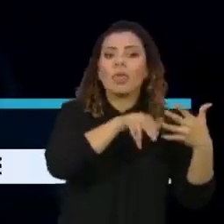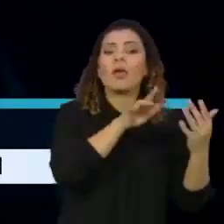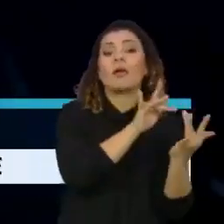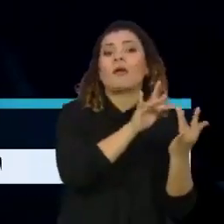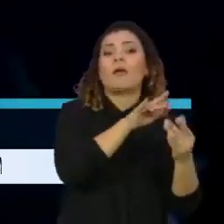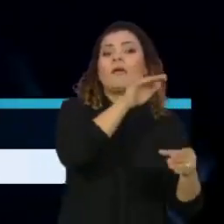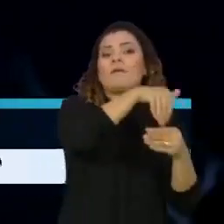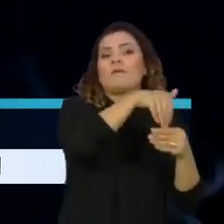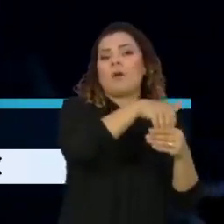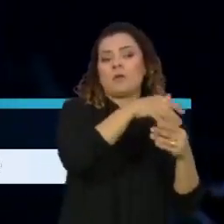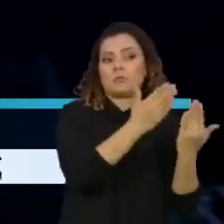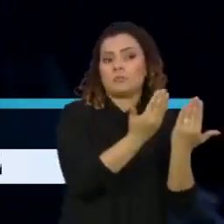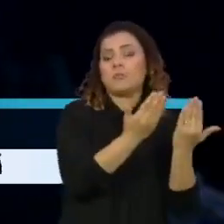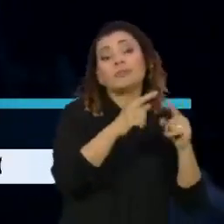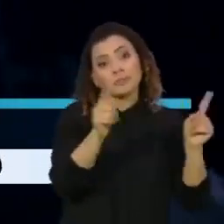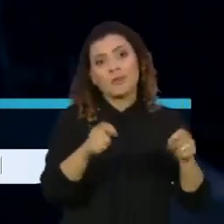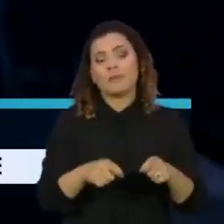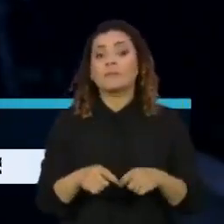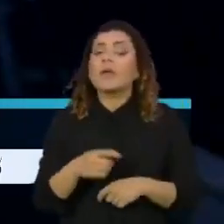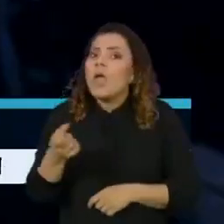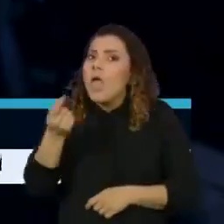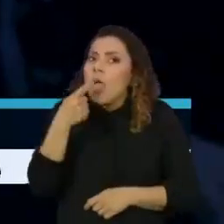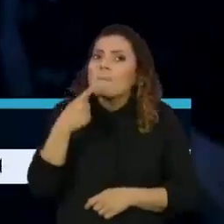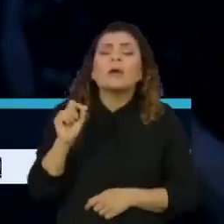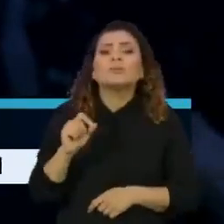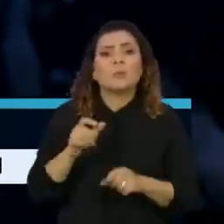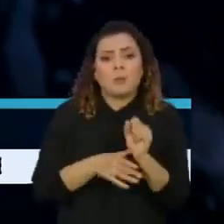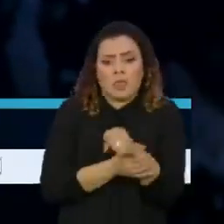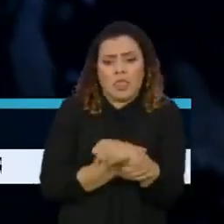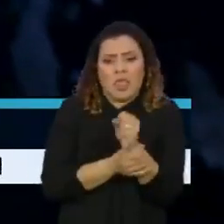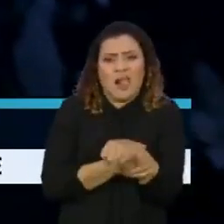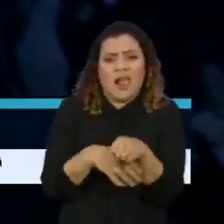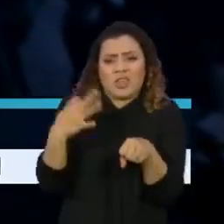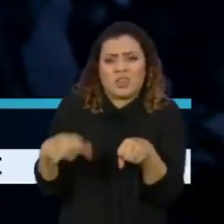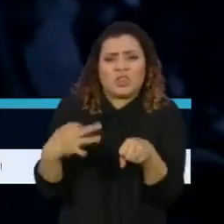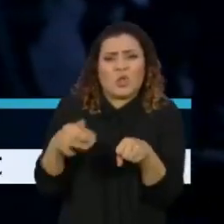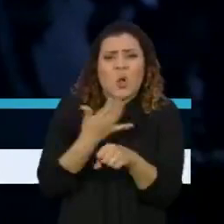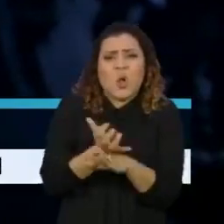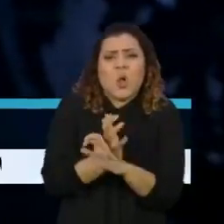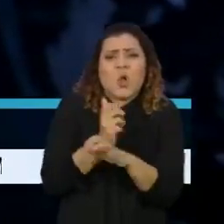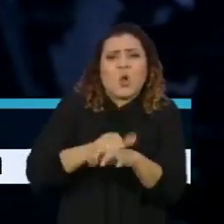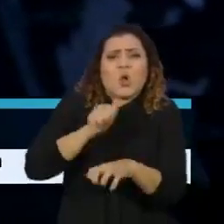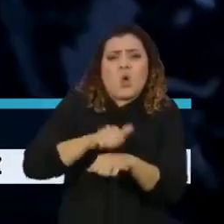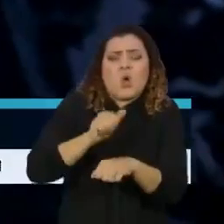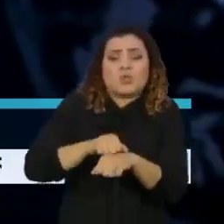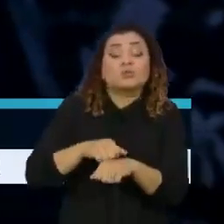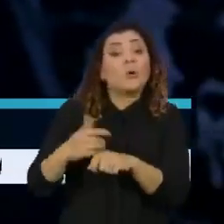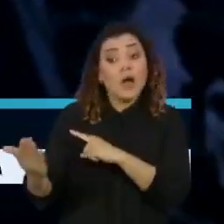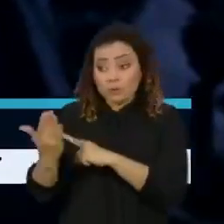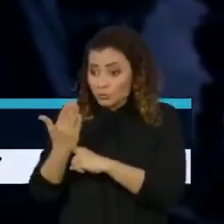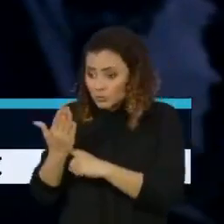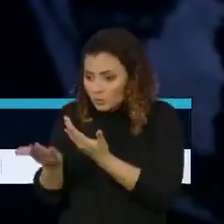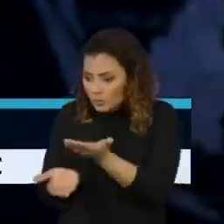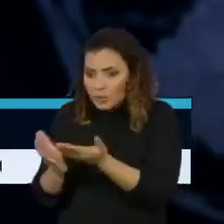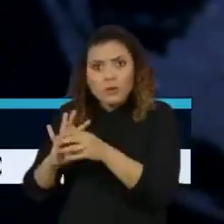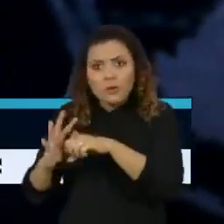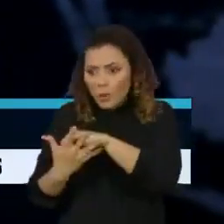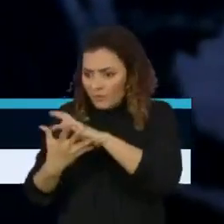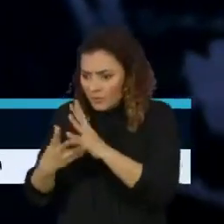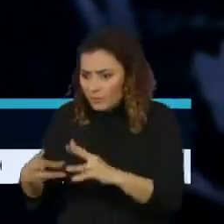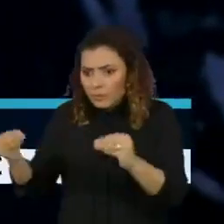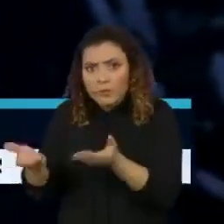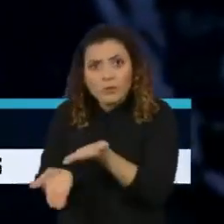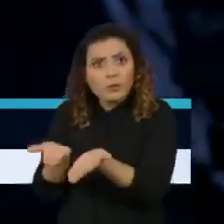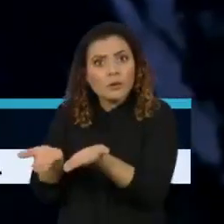o fio medicamento usado para Artrite reumatoide mostrou bons resultados em testes no tratamento contra a covid-19 a